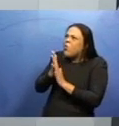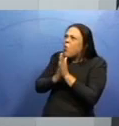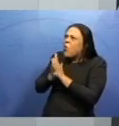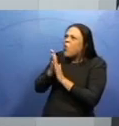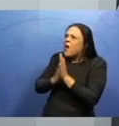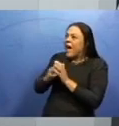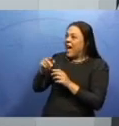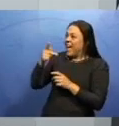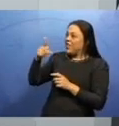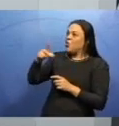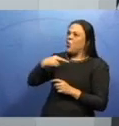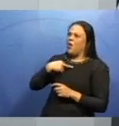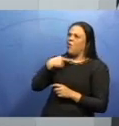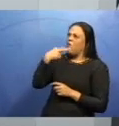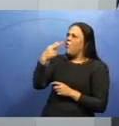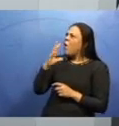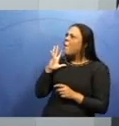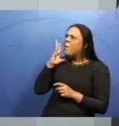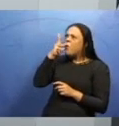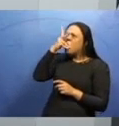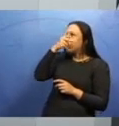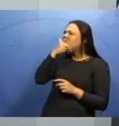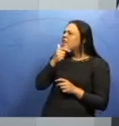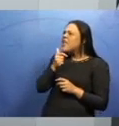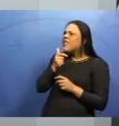que encantasse a todos.